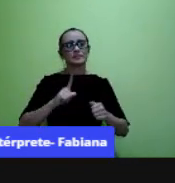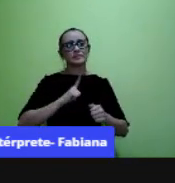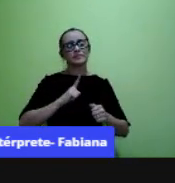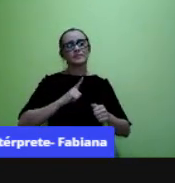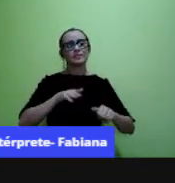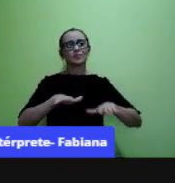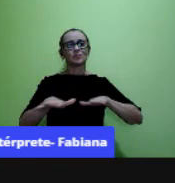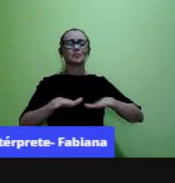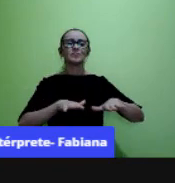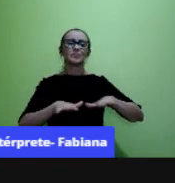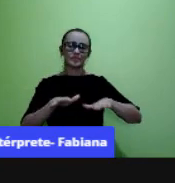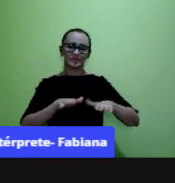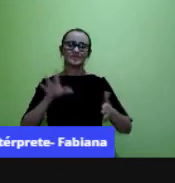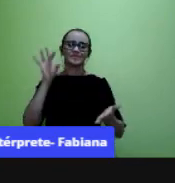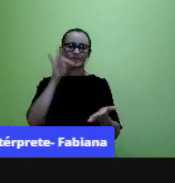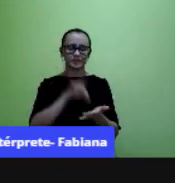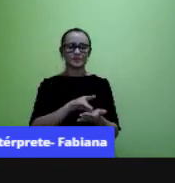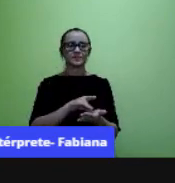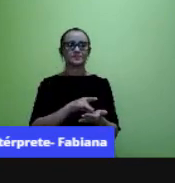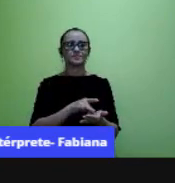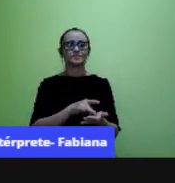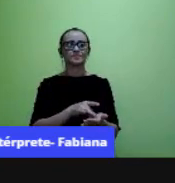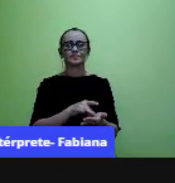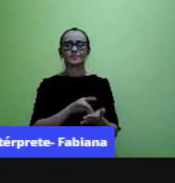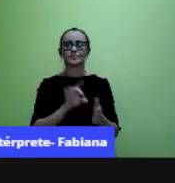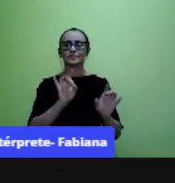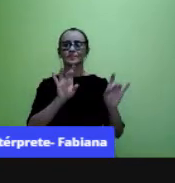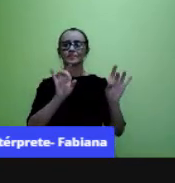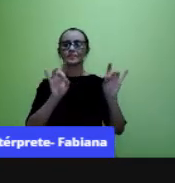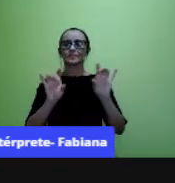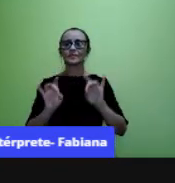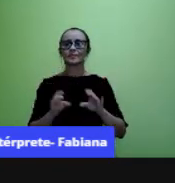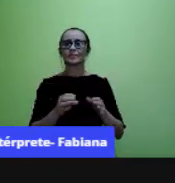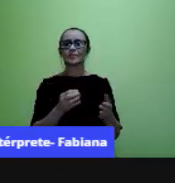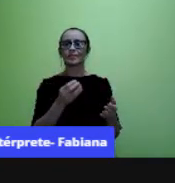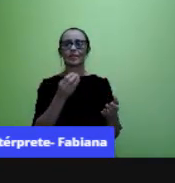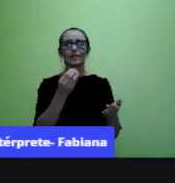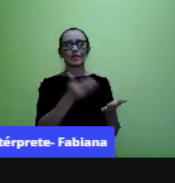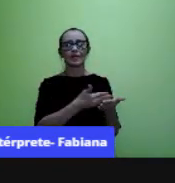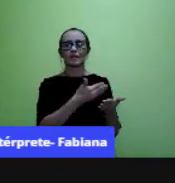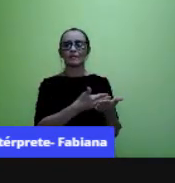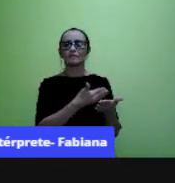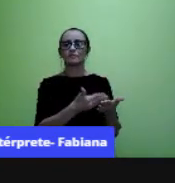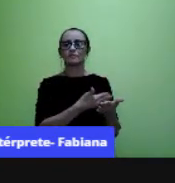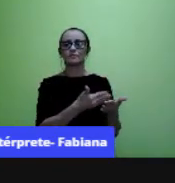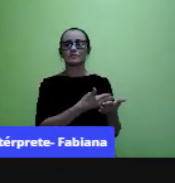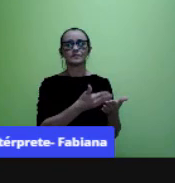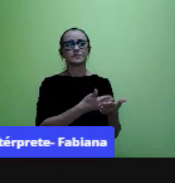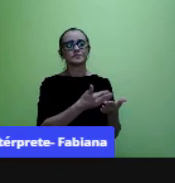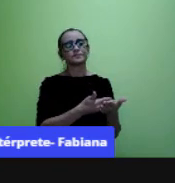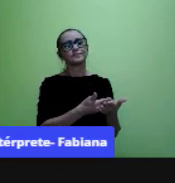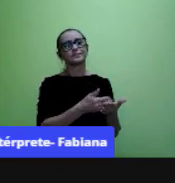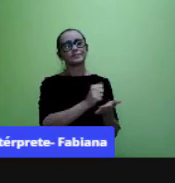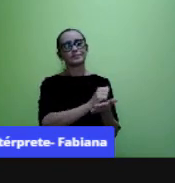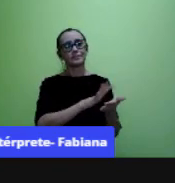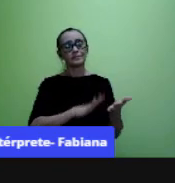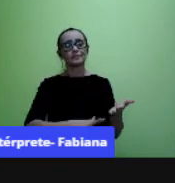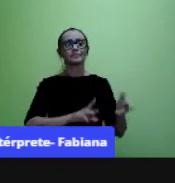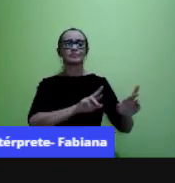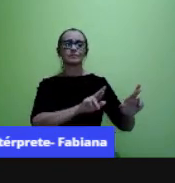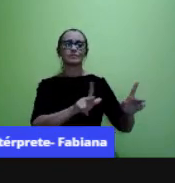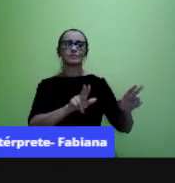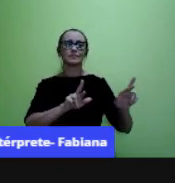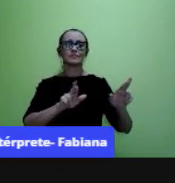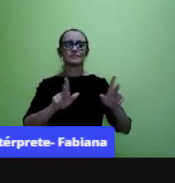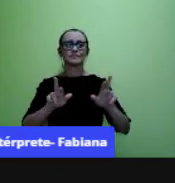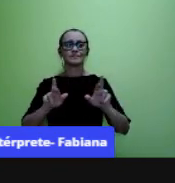movimento. Cada caderno que eu faço é uma atividade diferente. Muito bem. Cada caderno que você